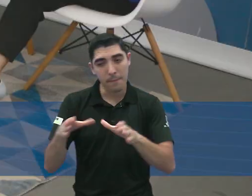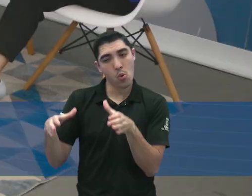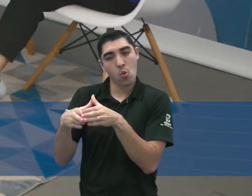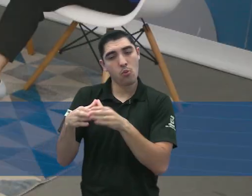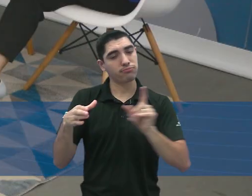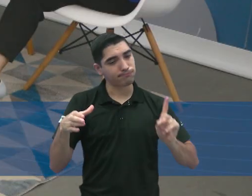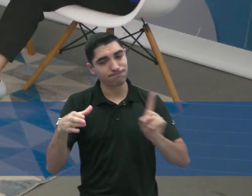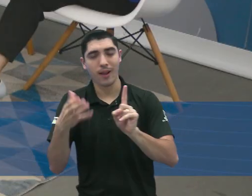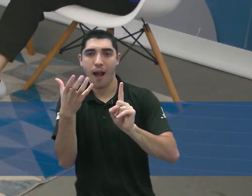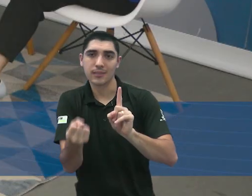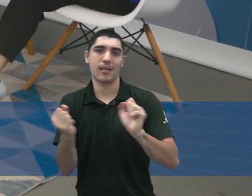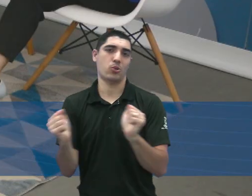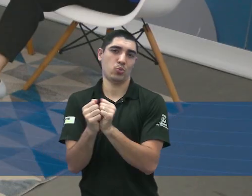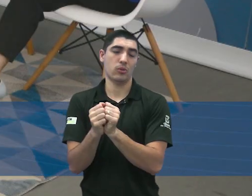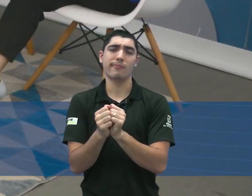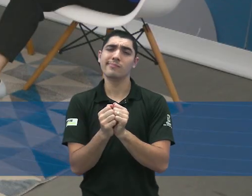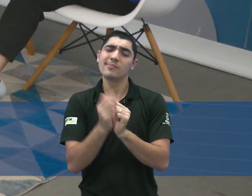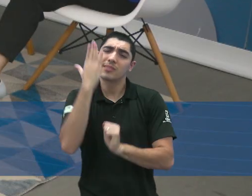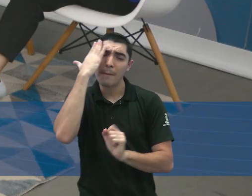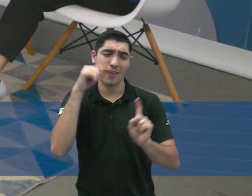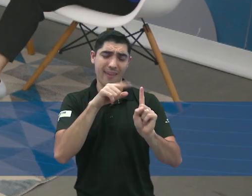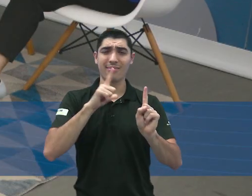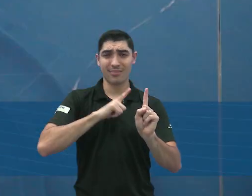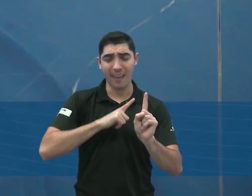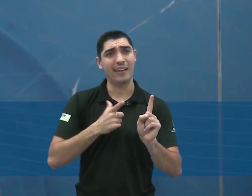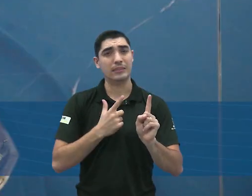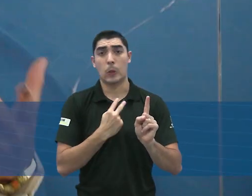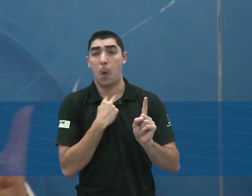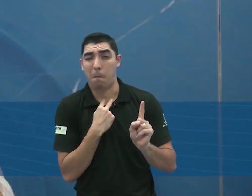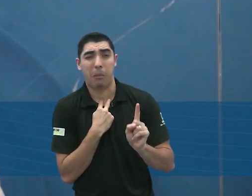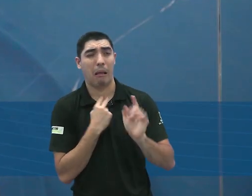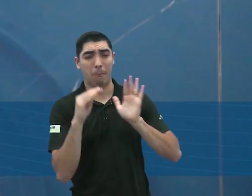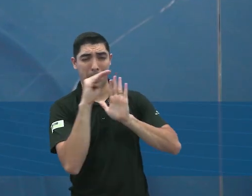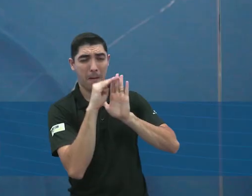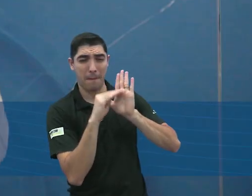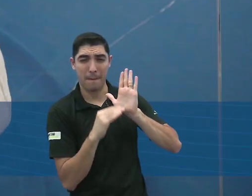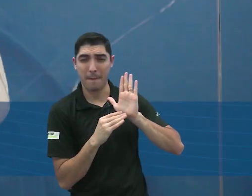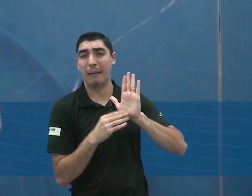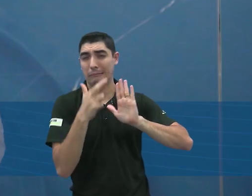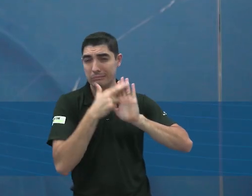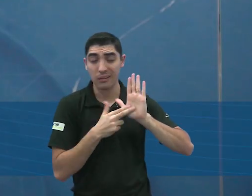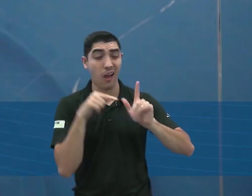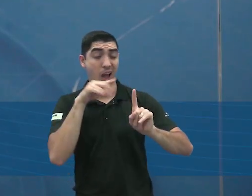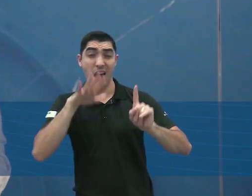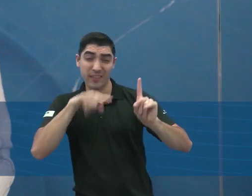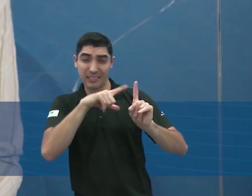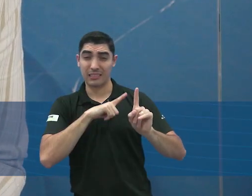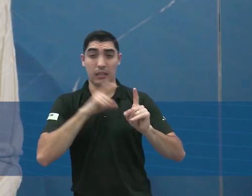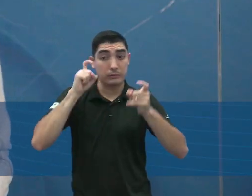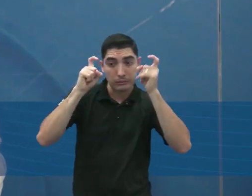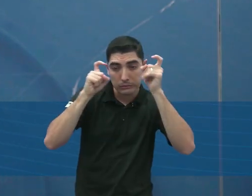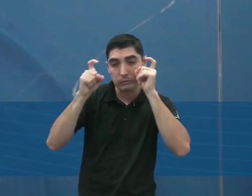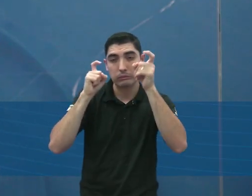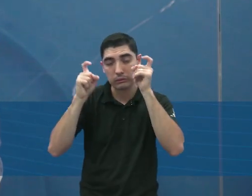que ele, sim, tem muitas demandas, ele precisa atender agendas, são agendas, né, muito pesadas, muitas vezes de muitas reuniões, né, em grandes